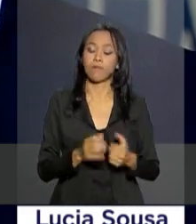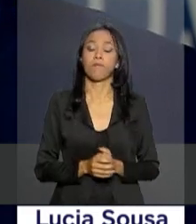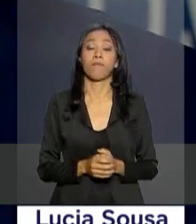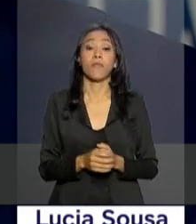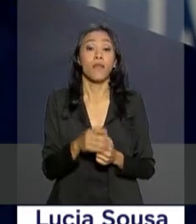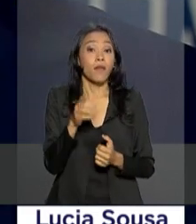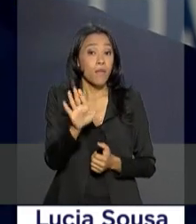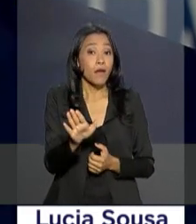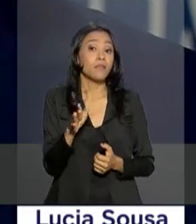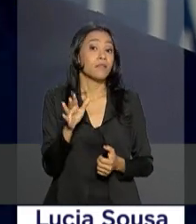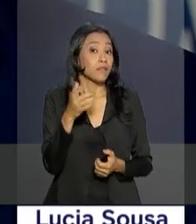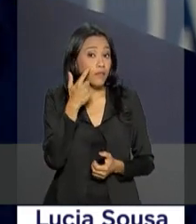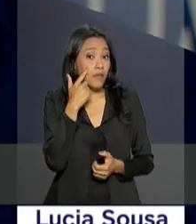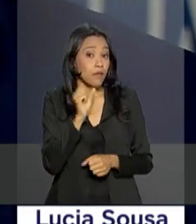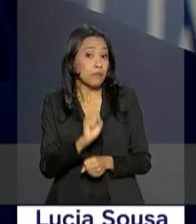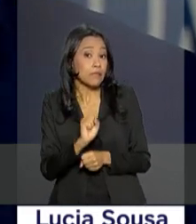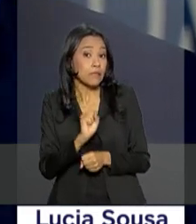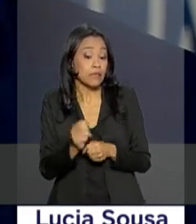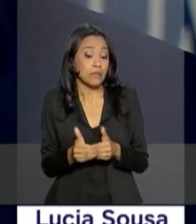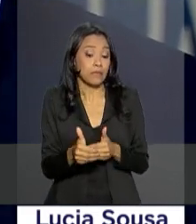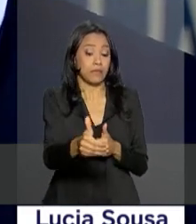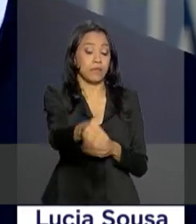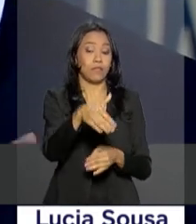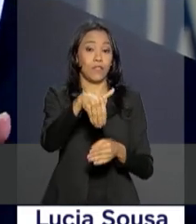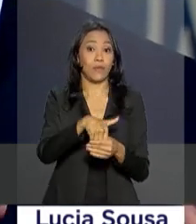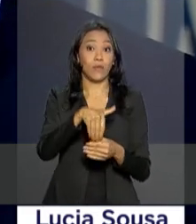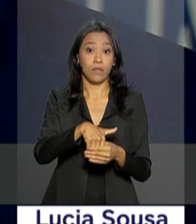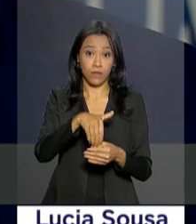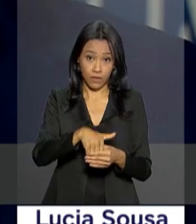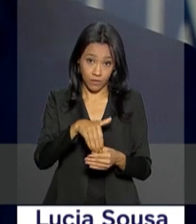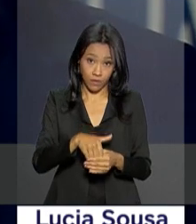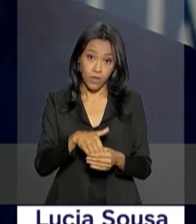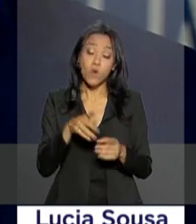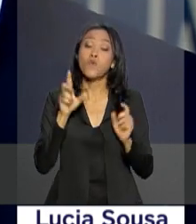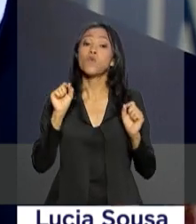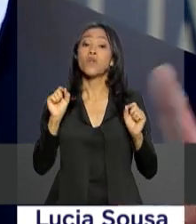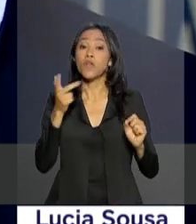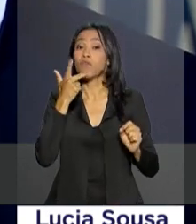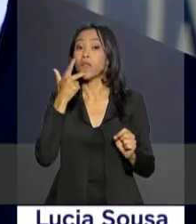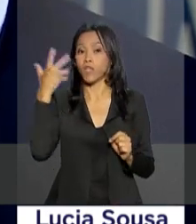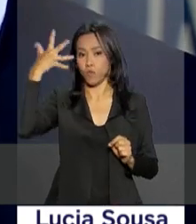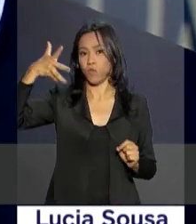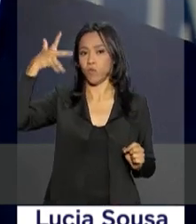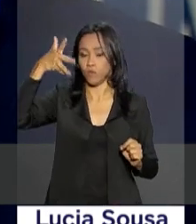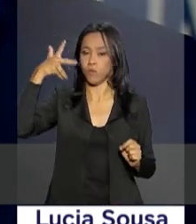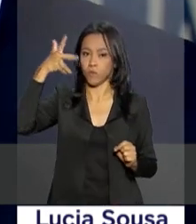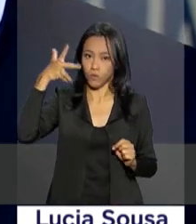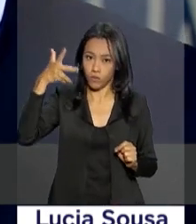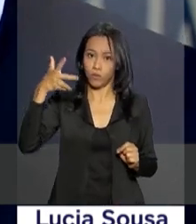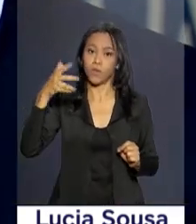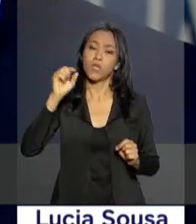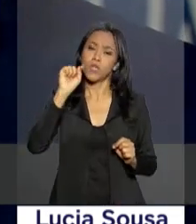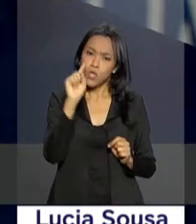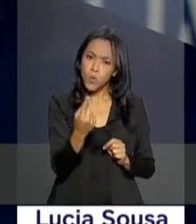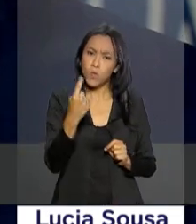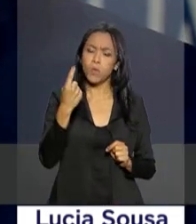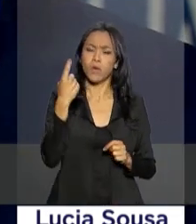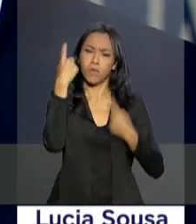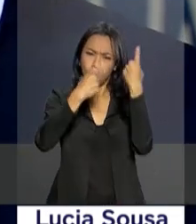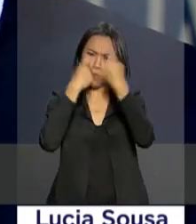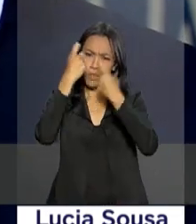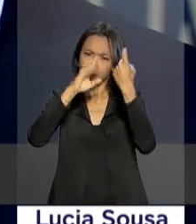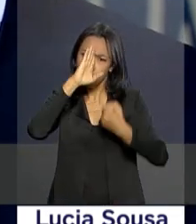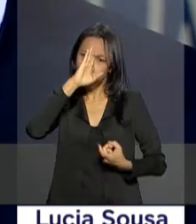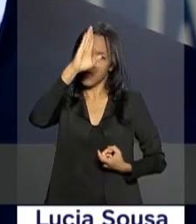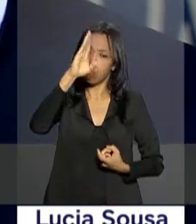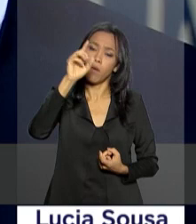o processo eleitoral que nós estamos atravessando o que eu fiz é no escuro suficiente consciente de que uma das preocupações centrais é